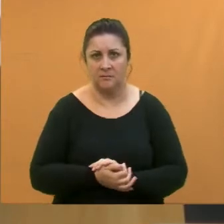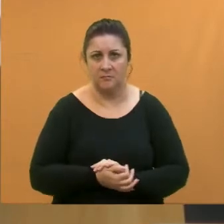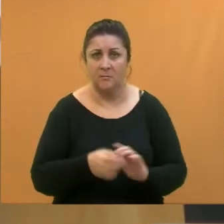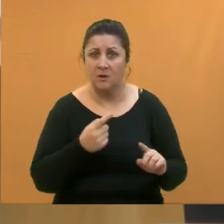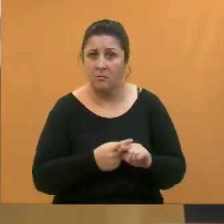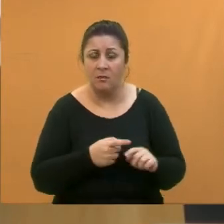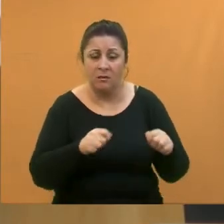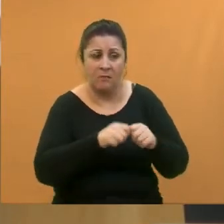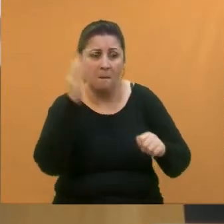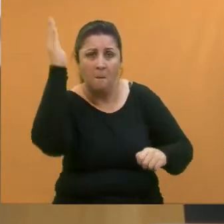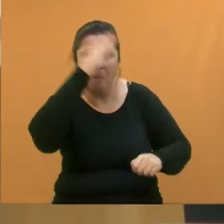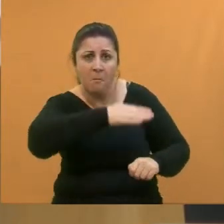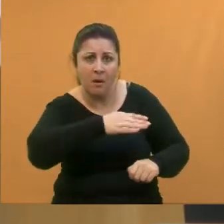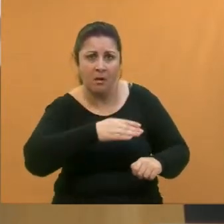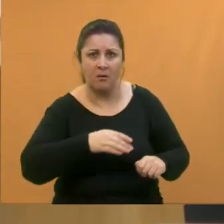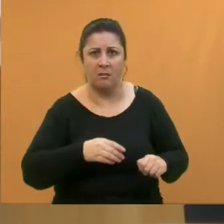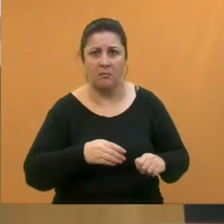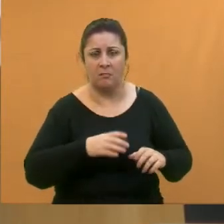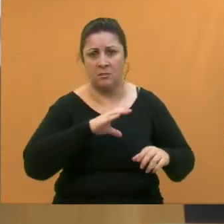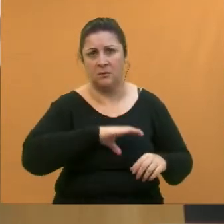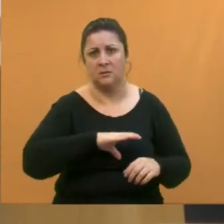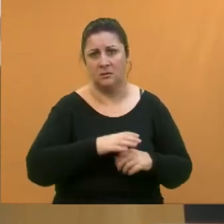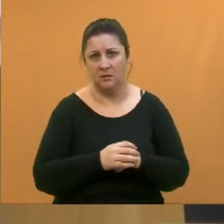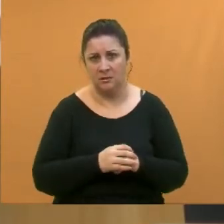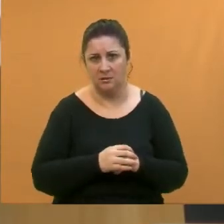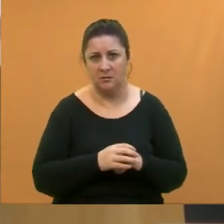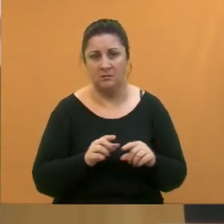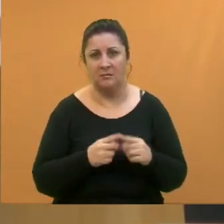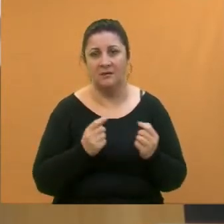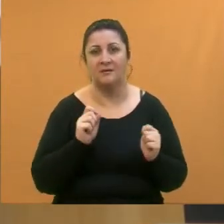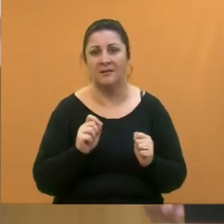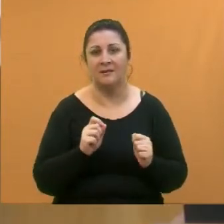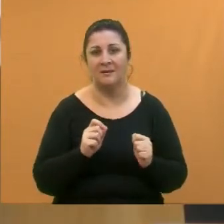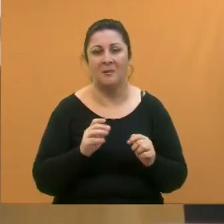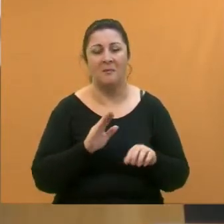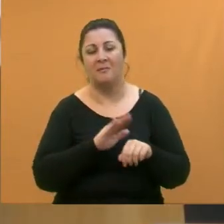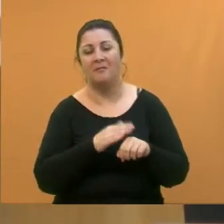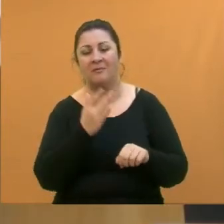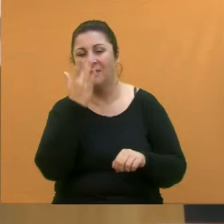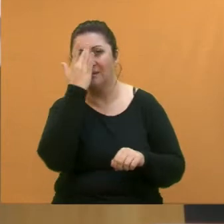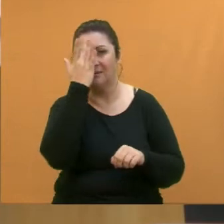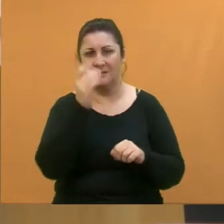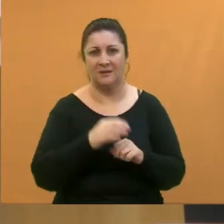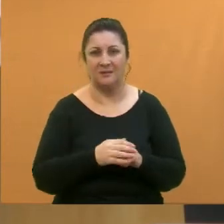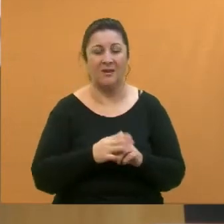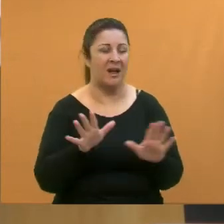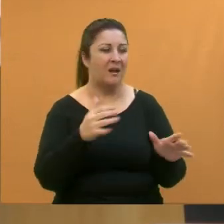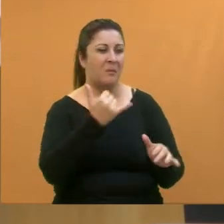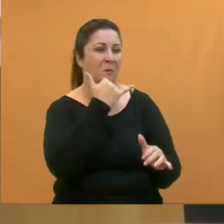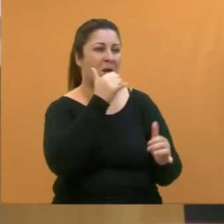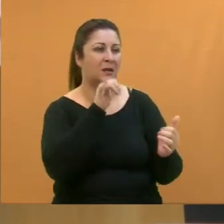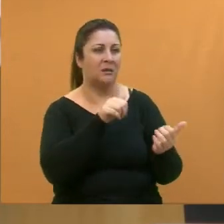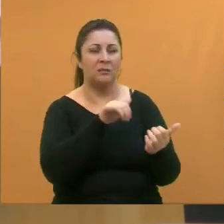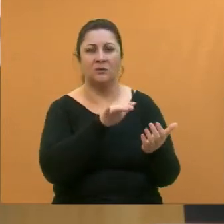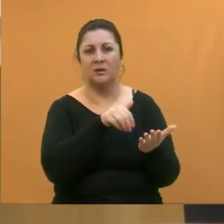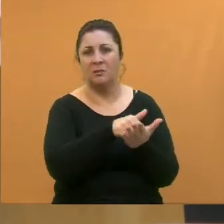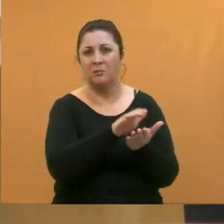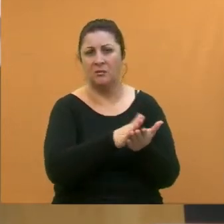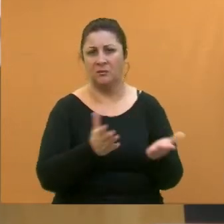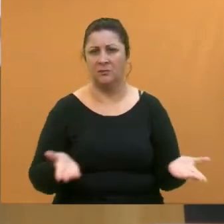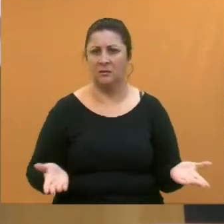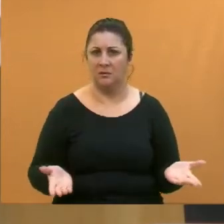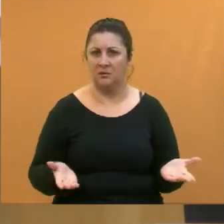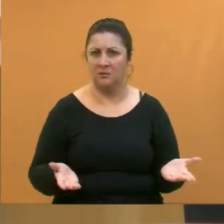causando um mal para a sociedade. Mas a gente vai para o caminho mais fácil e mais simpático. Eu vou anistiar. Só que nessa de querer anistiar aquele